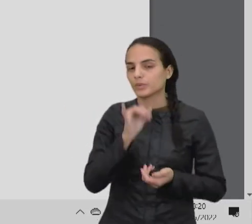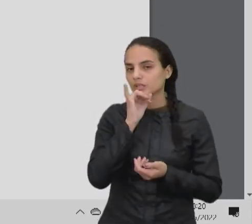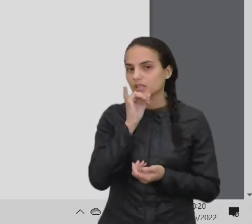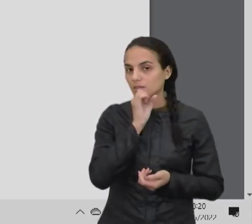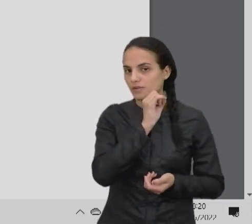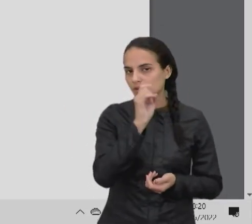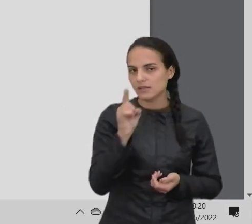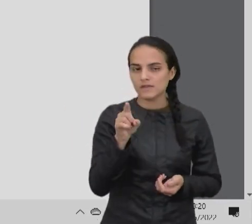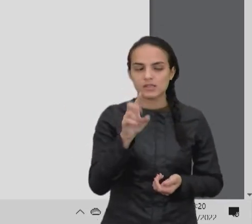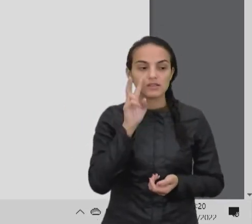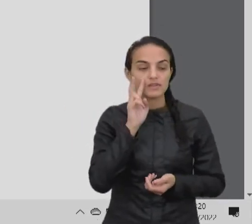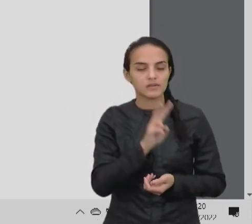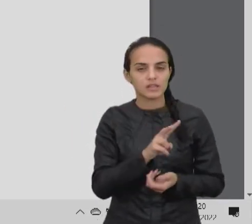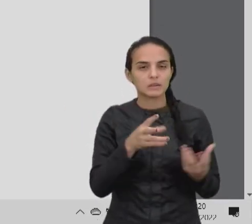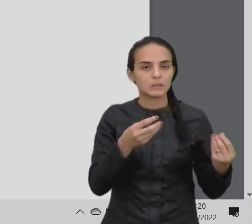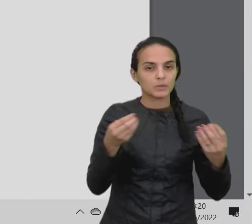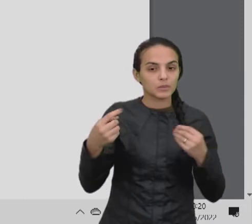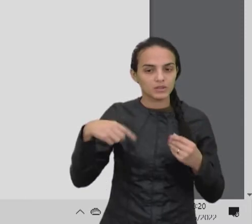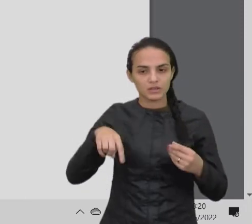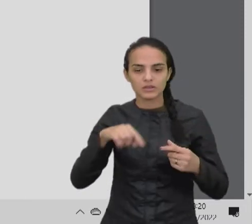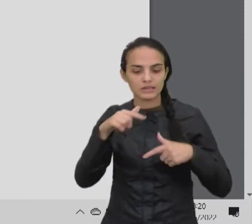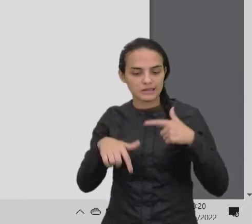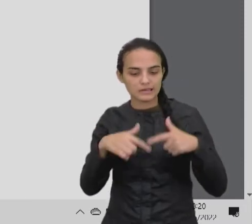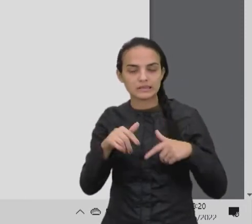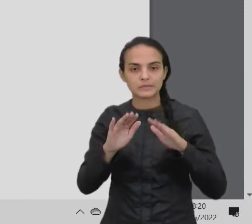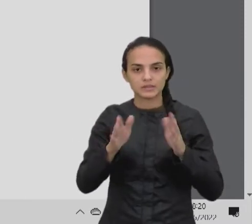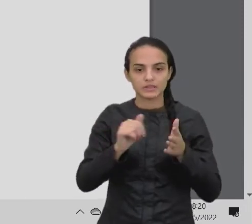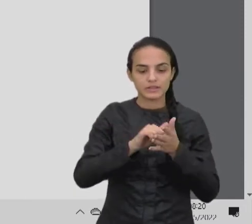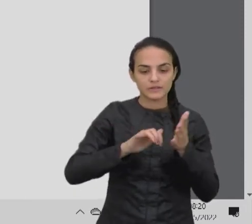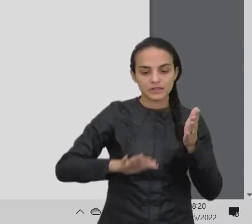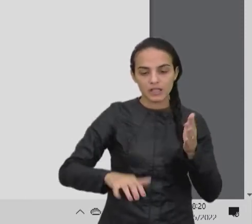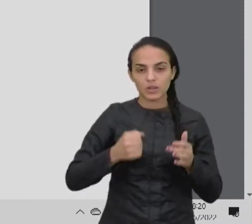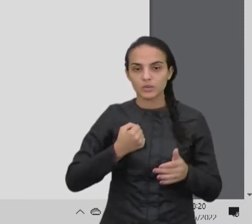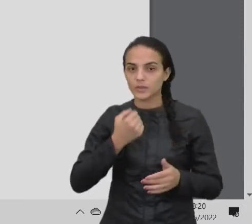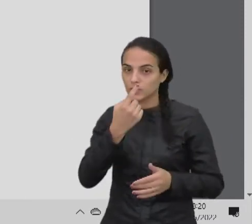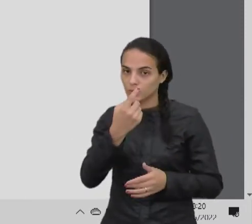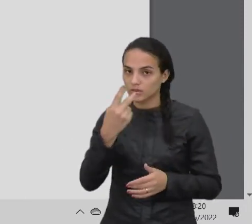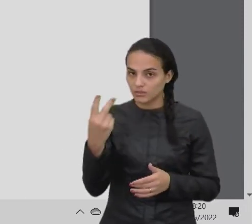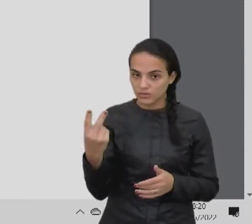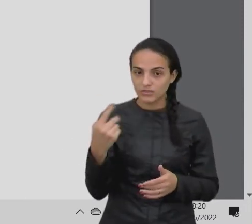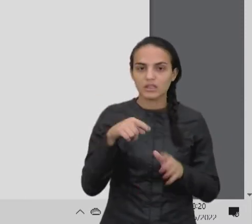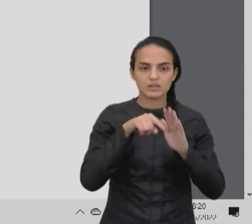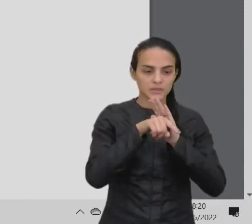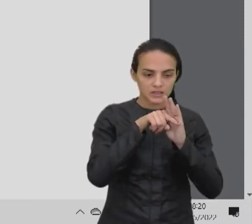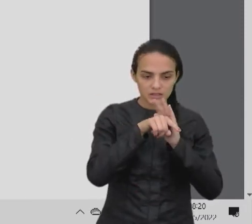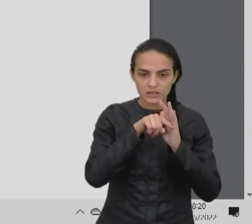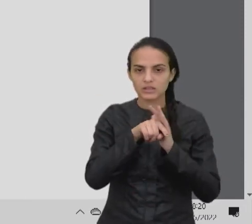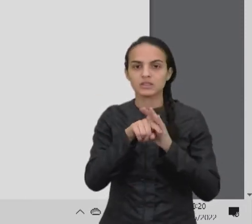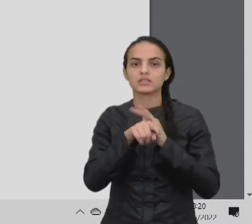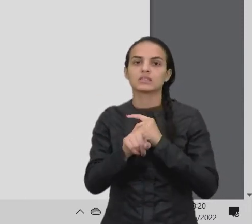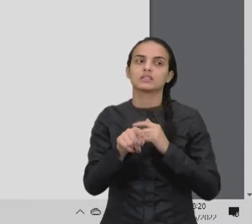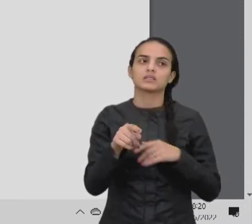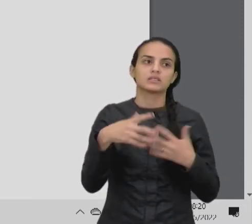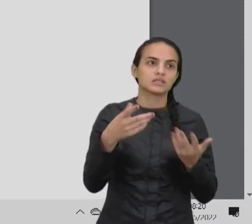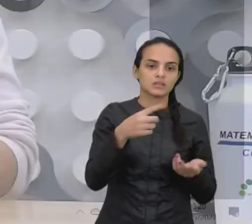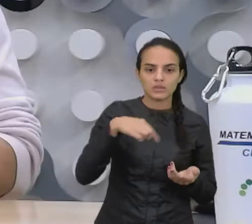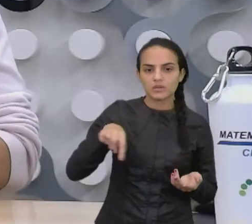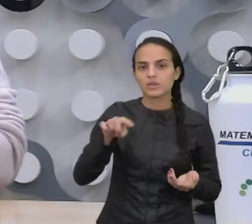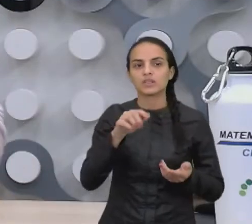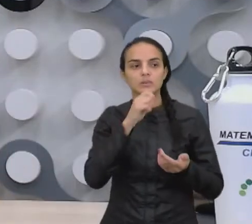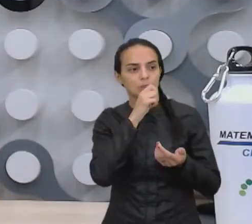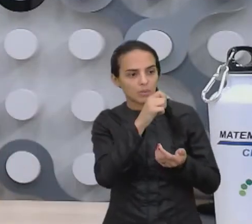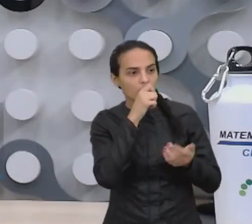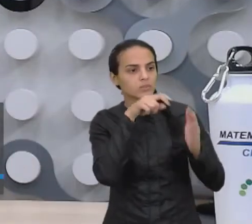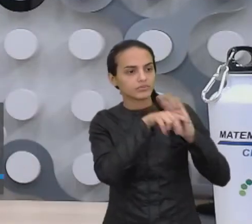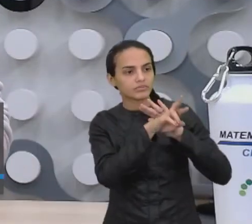ver, muito do que a gente trabalhou aqui nas atividades 1 e 2, nas nossas pesquisas, na nossa entrevista,